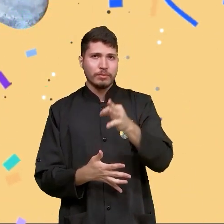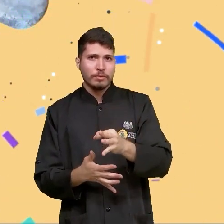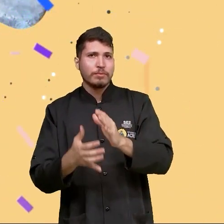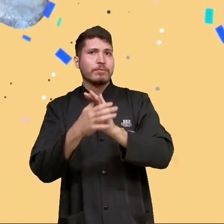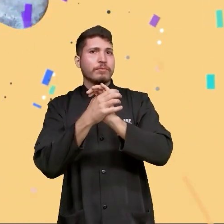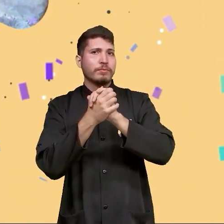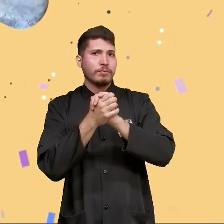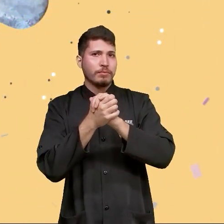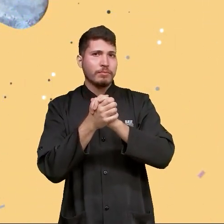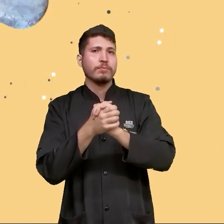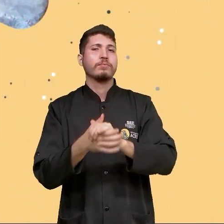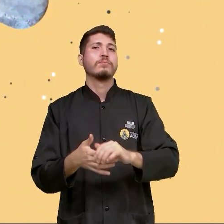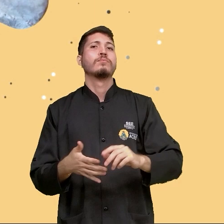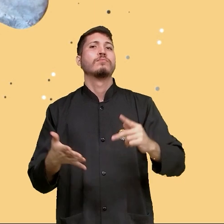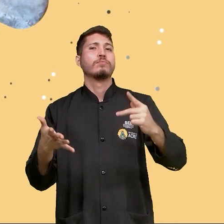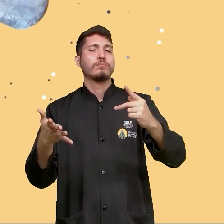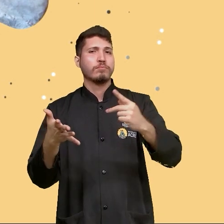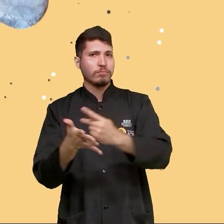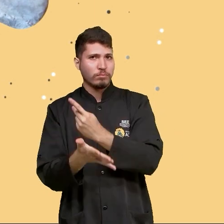parabéns. Falso.